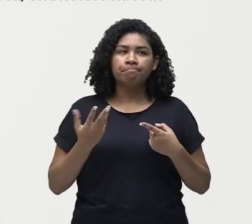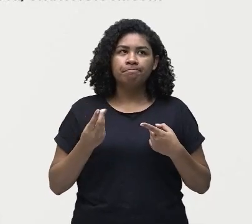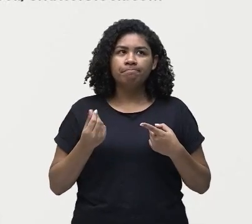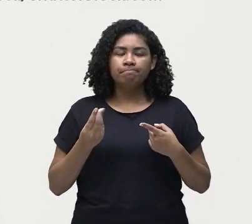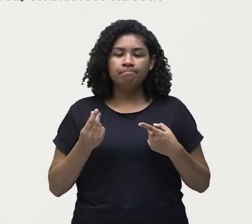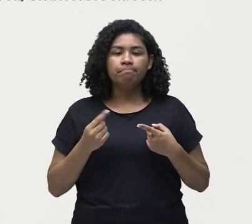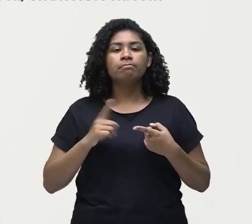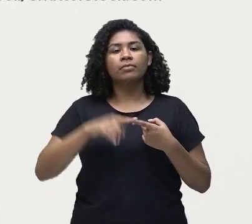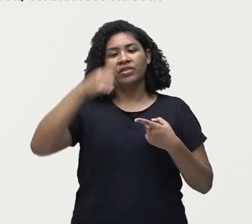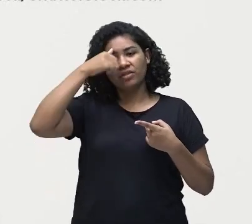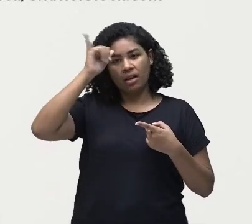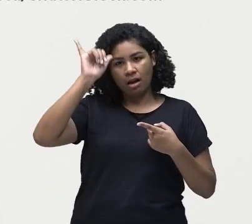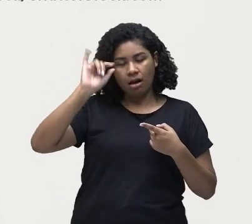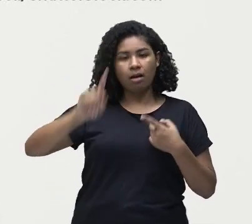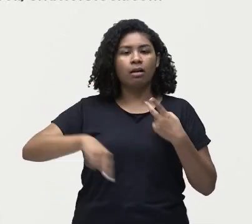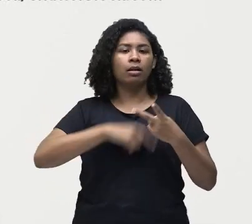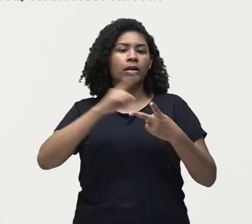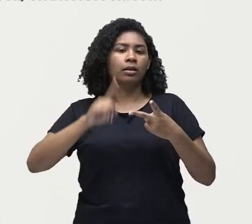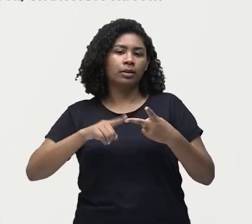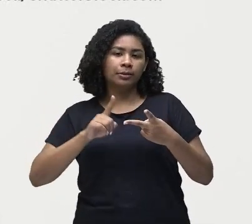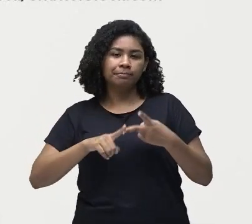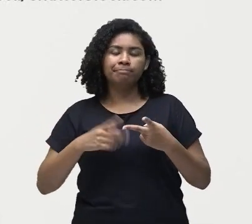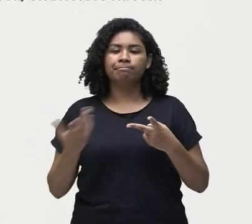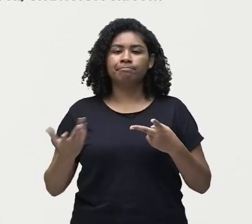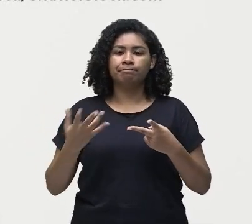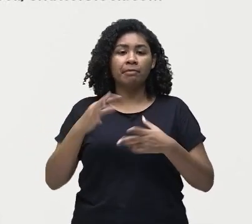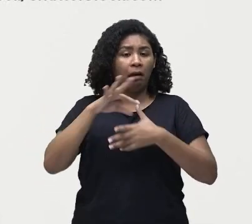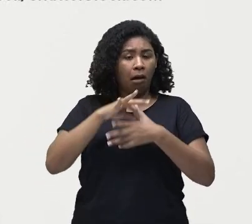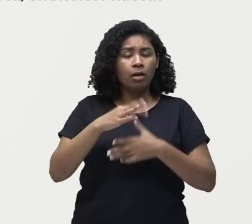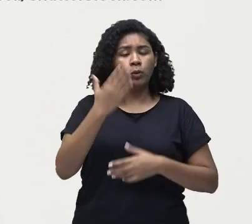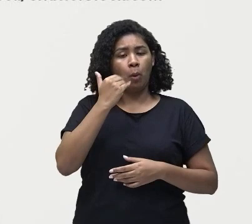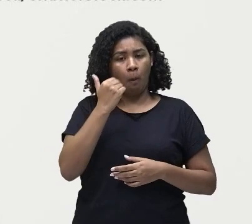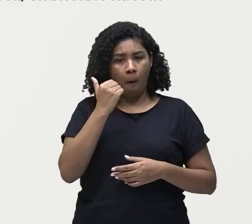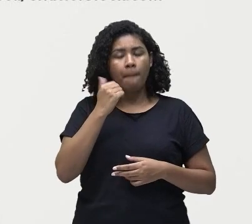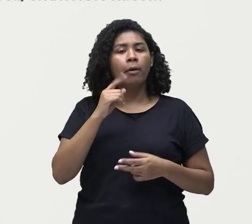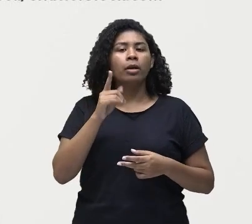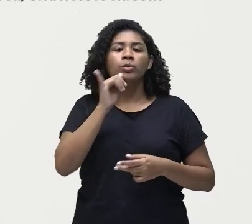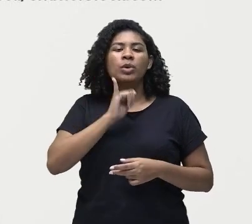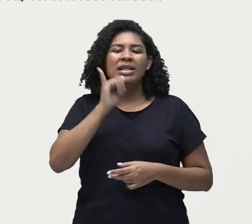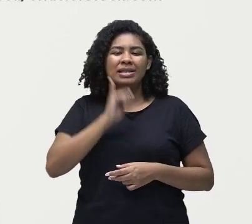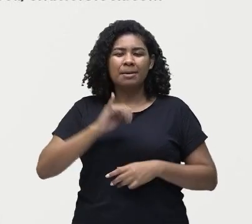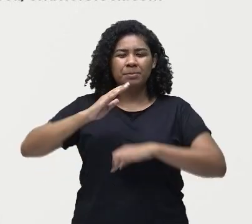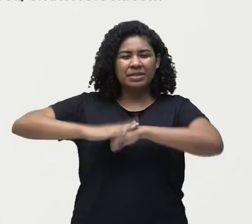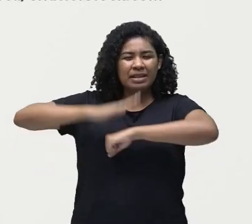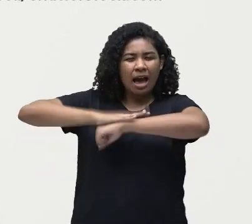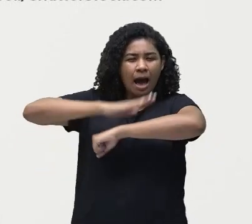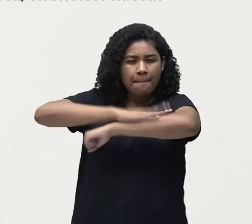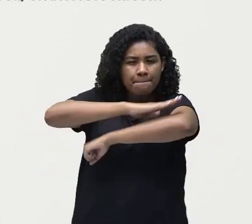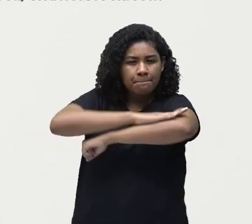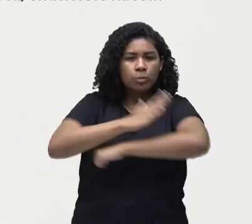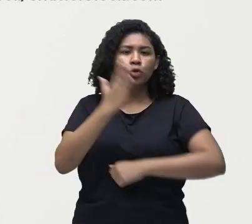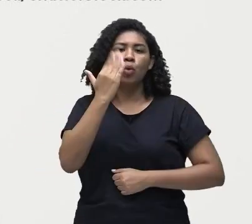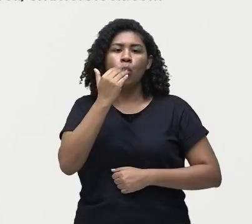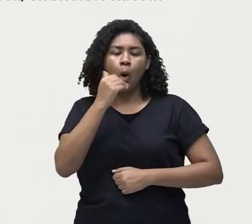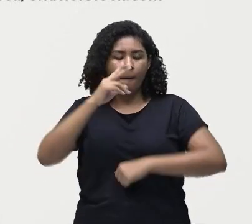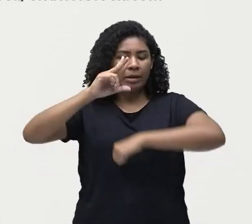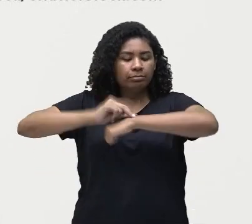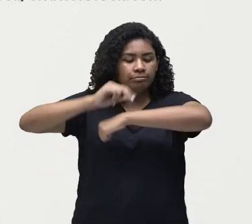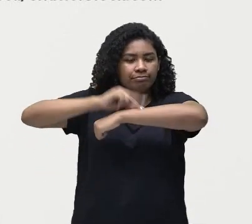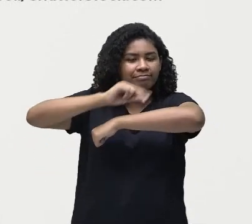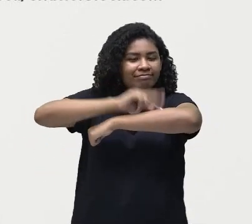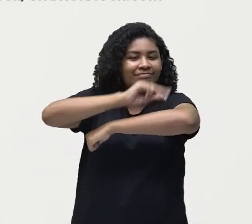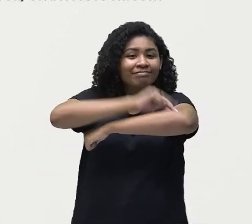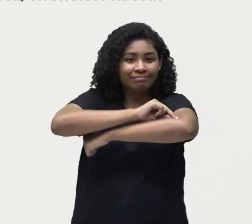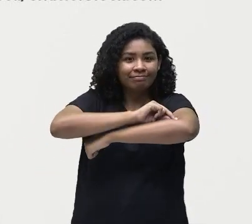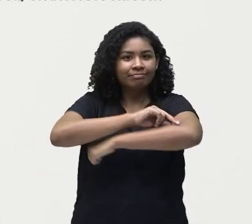de vaca, né? O gado, a carne. Tem aí um exemplo, o sapo, que se alimenta do gafanhoto, que